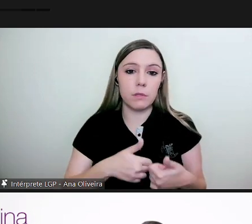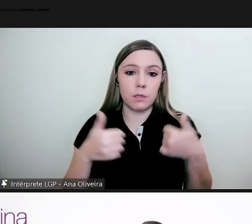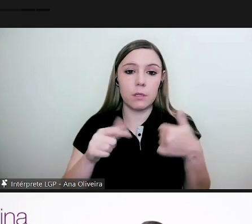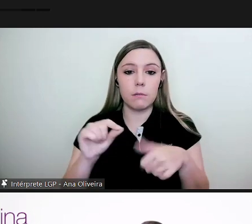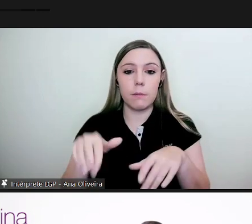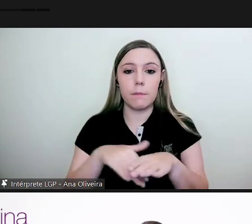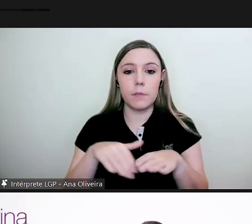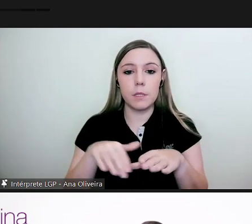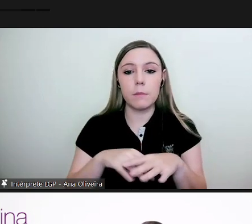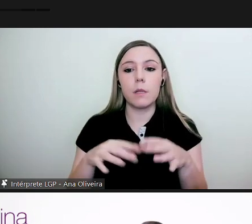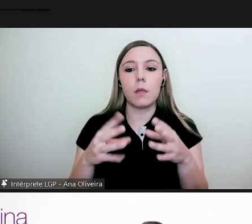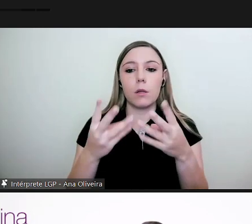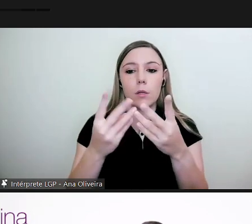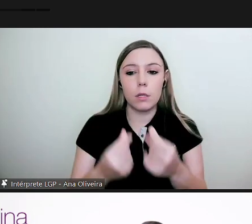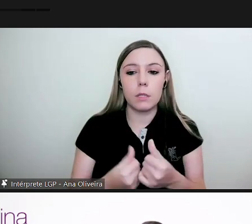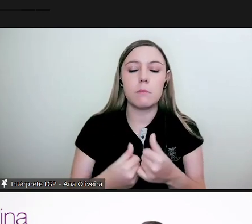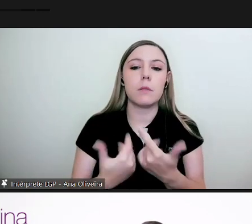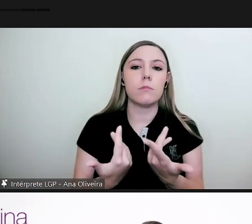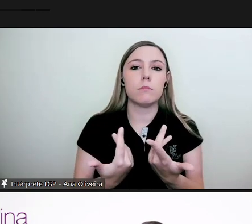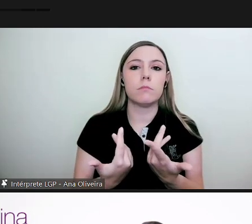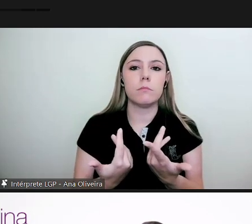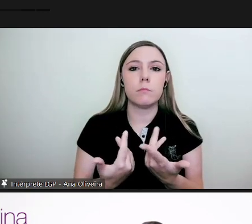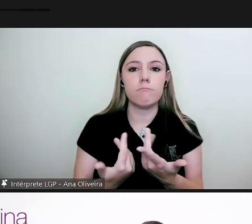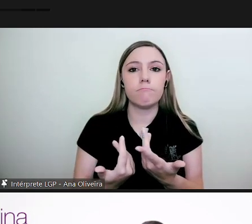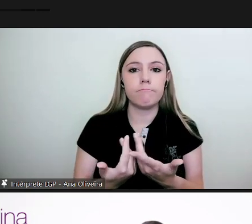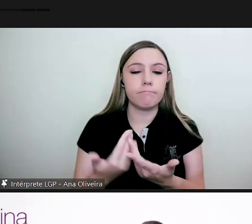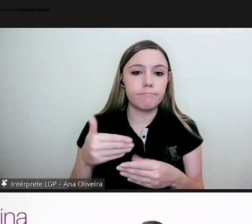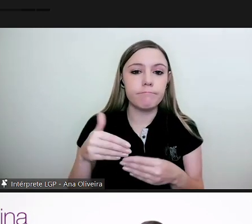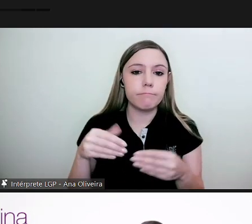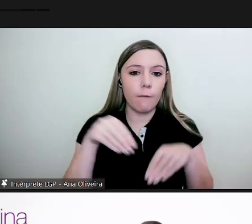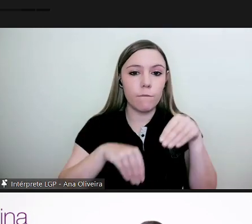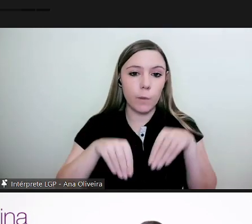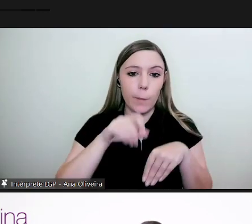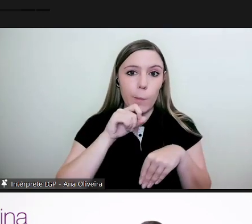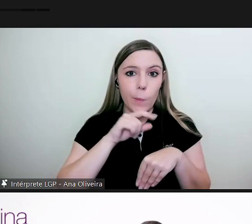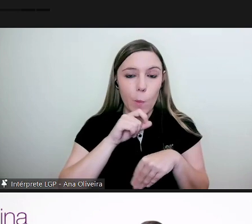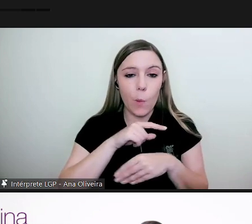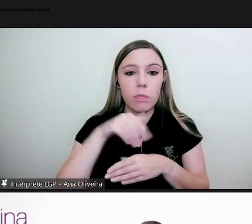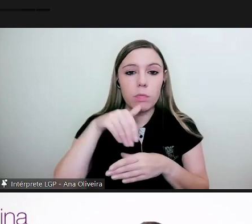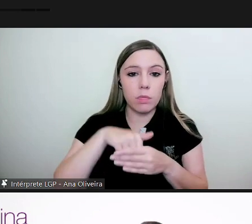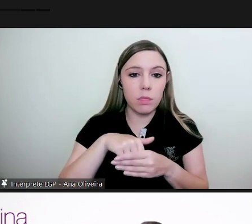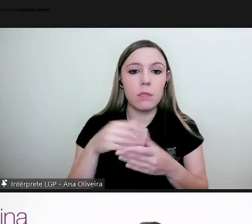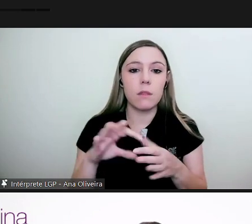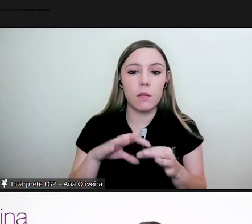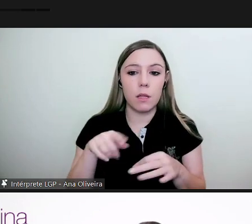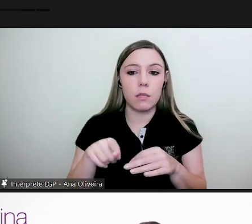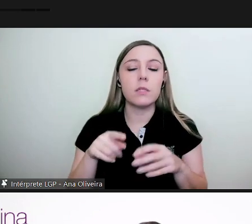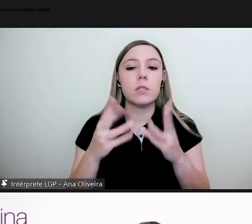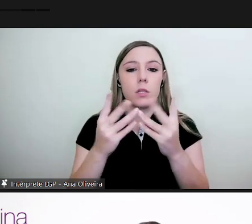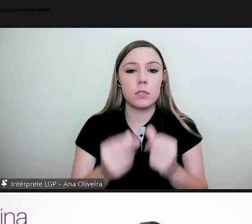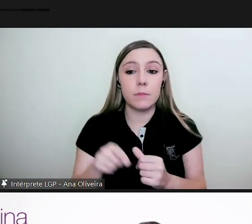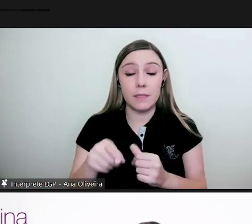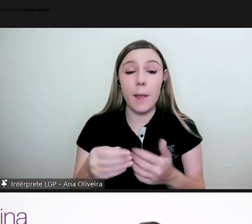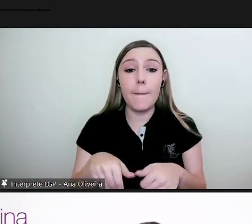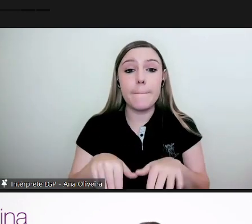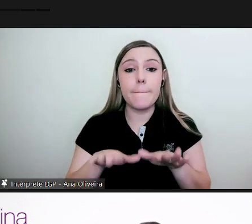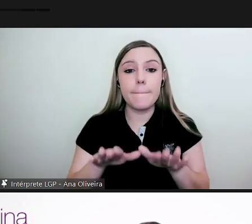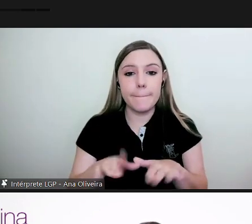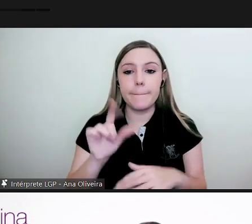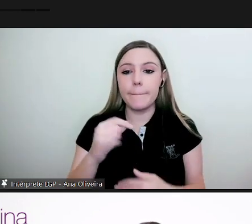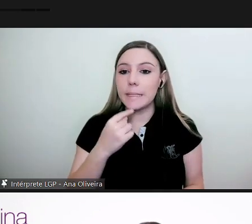participação em orçamentos participativos e votações neles. Mas devo dizer precisamente